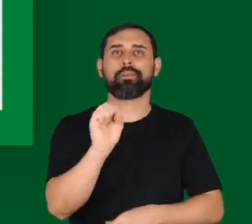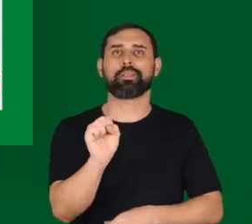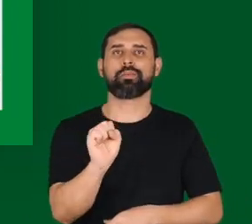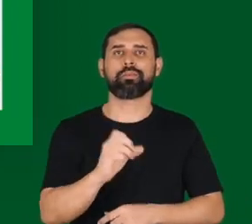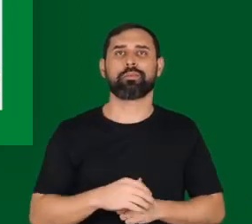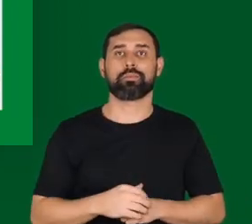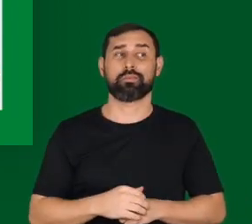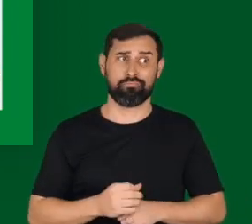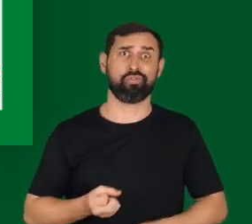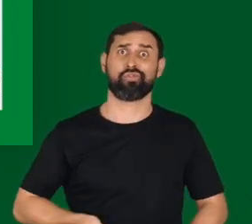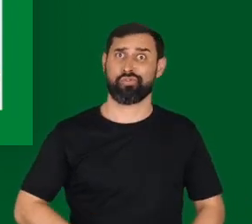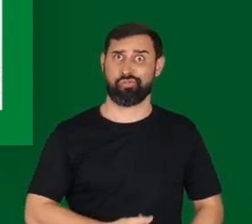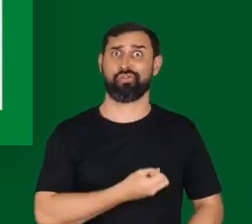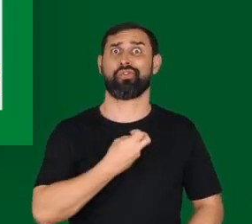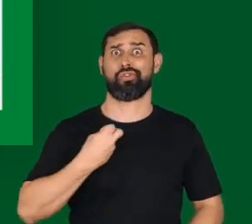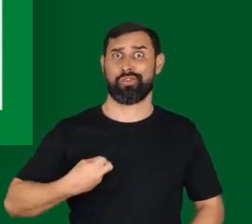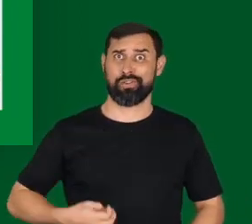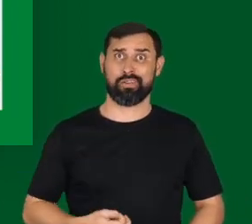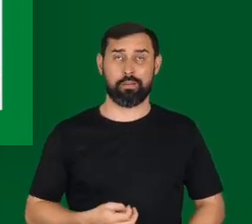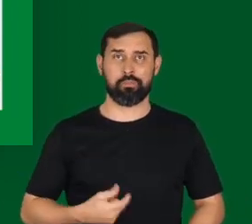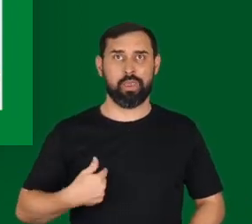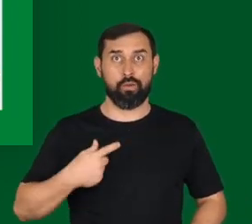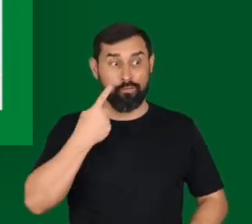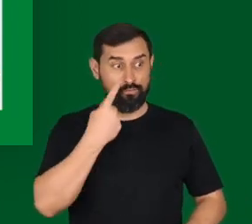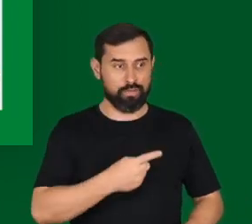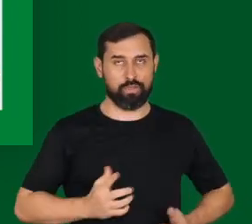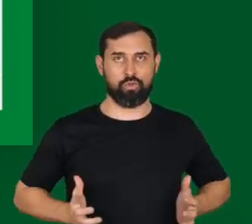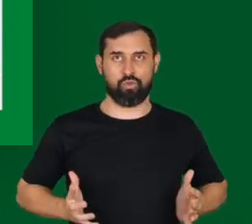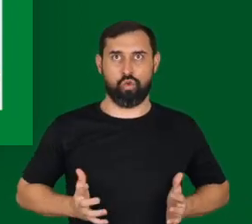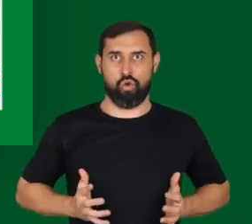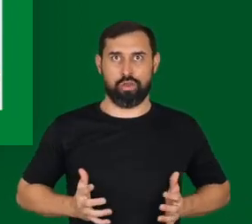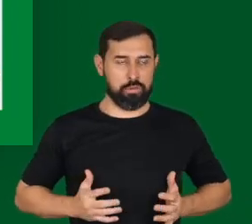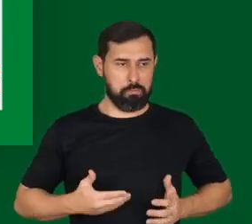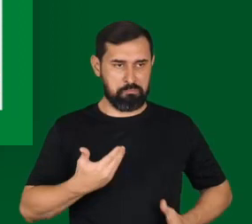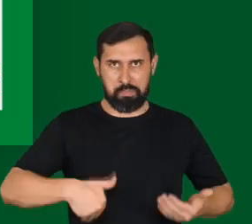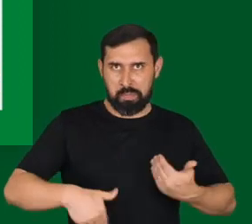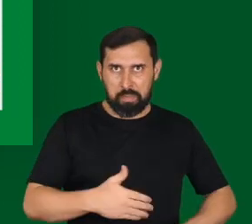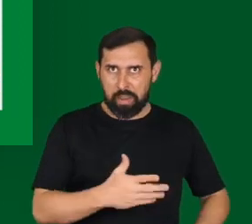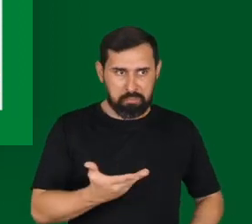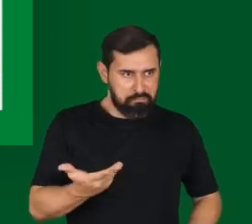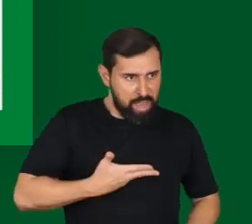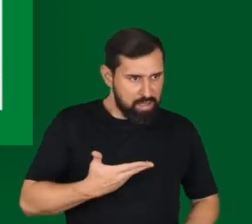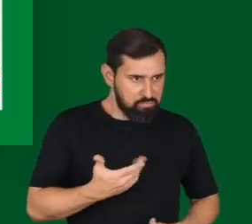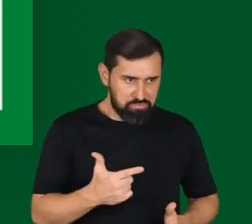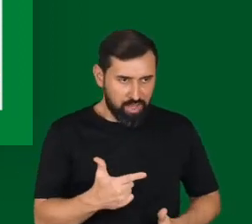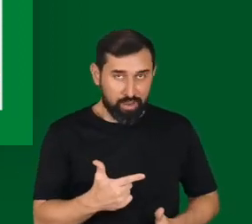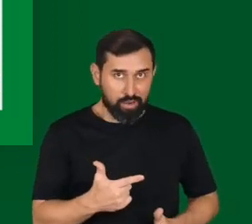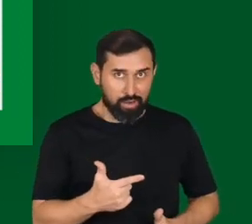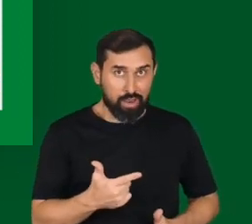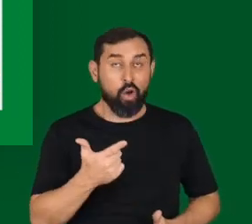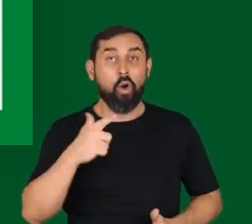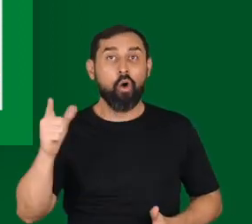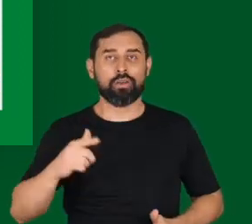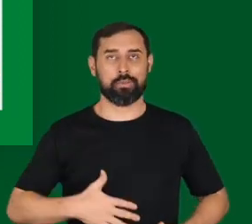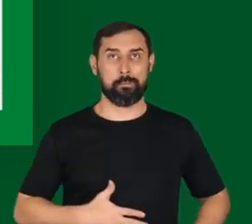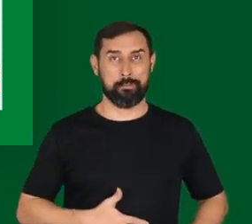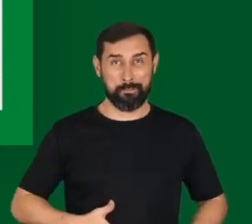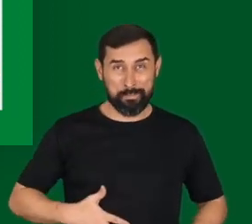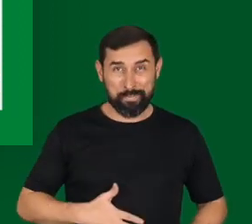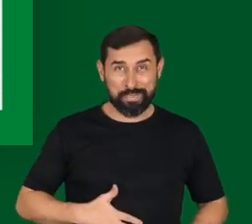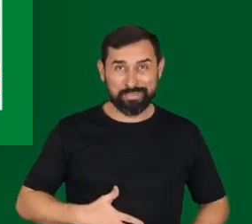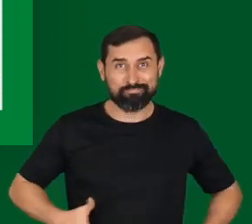sinais de choque. Eu já observei o tórax, ali no tórax não tinha trauma, não era sanguinante. Eu vou para os outros P's, que é a